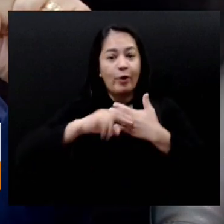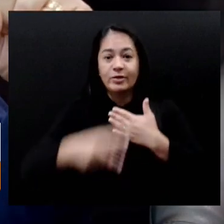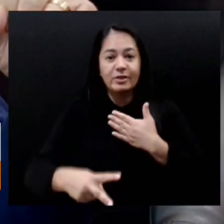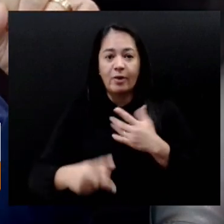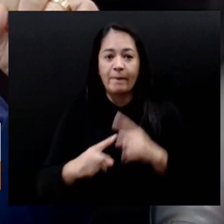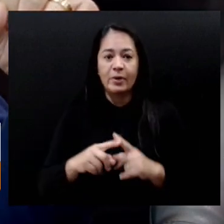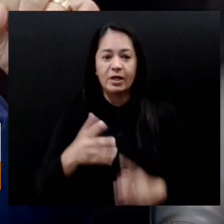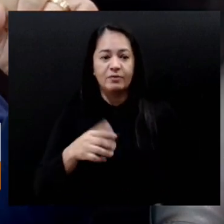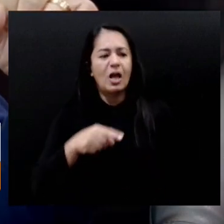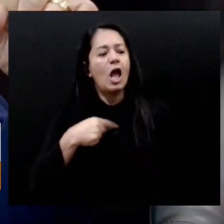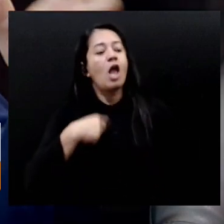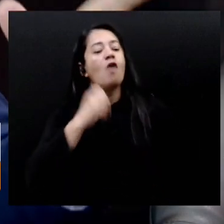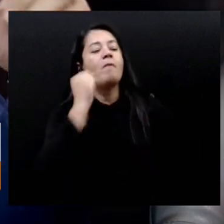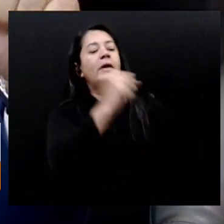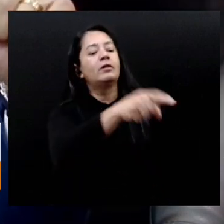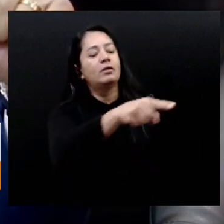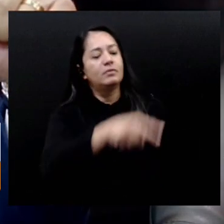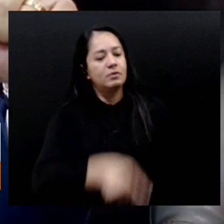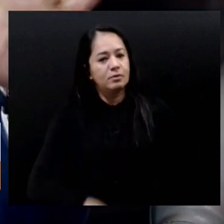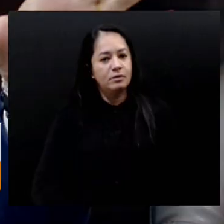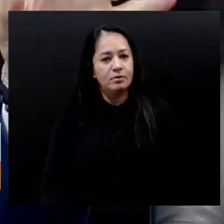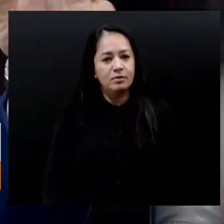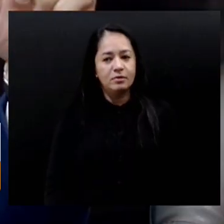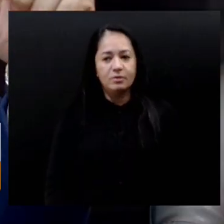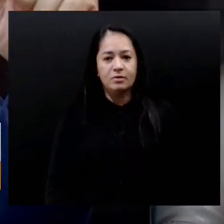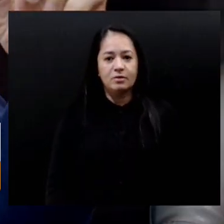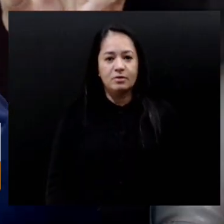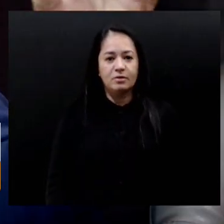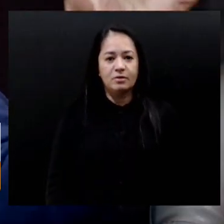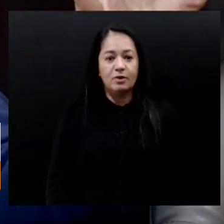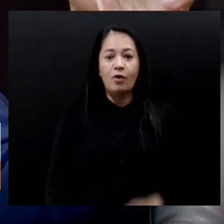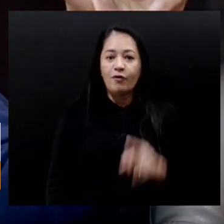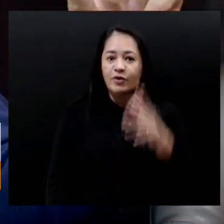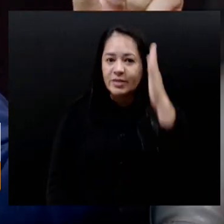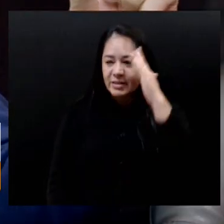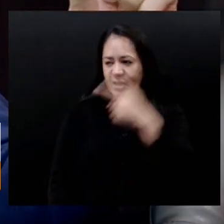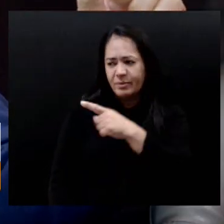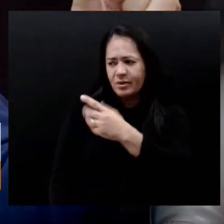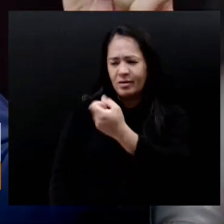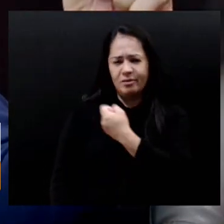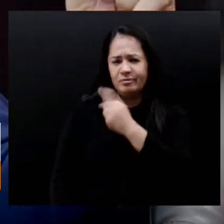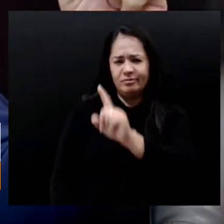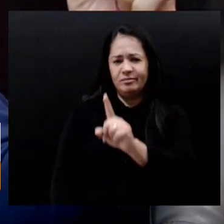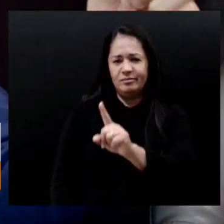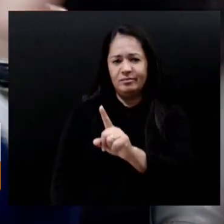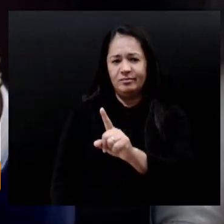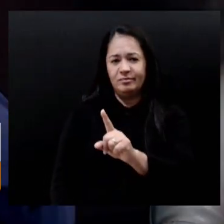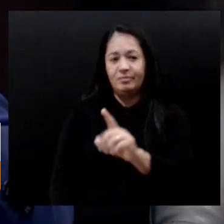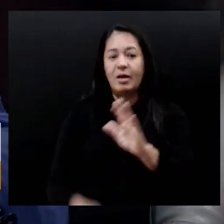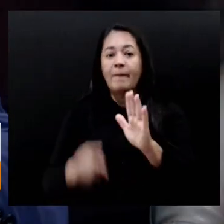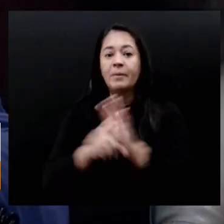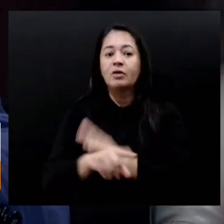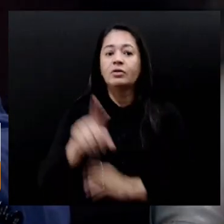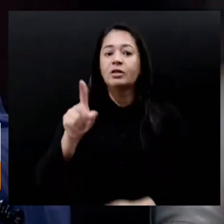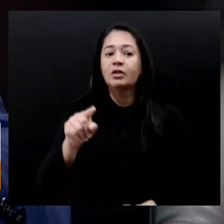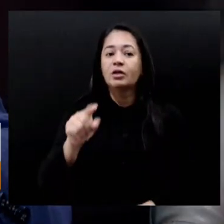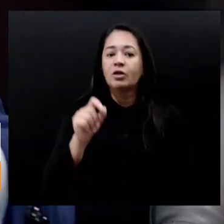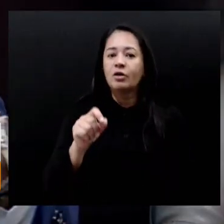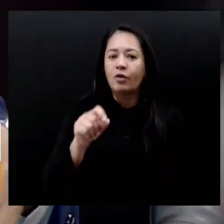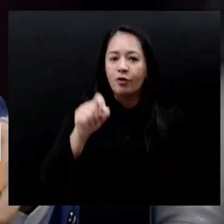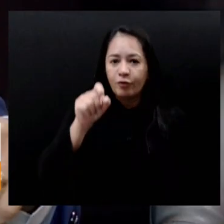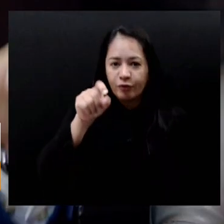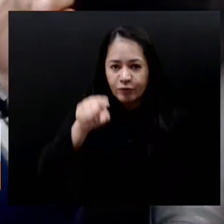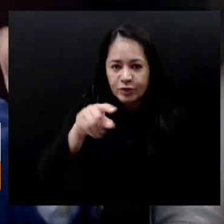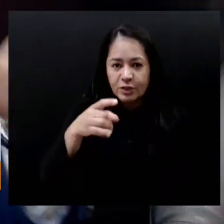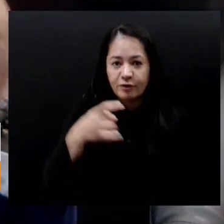você. Você tem certeza que a pessoa não vai. Ai, me ameaçou. Aí a pergunta é, te causou temor de morte?